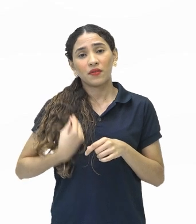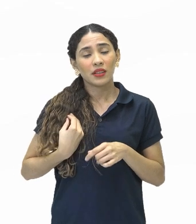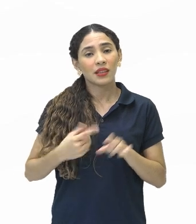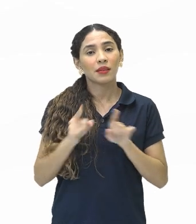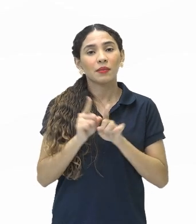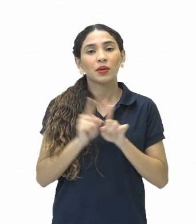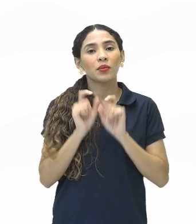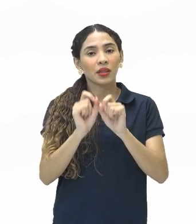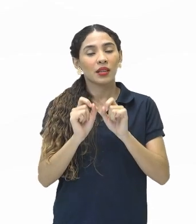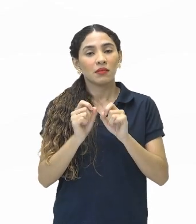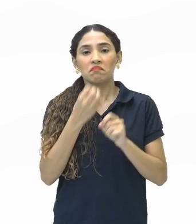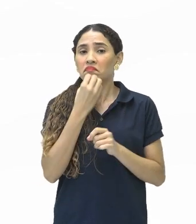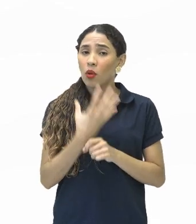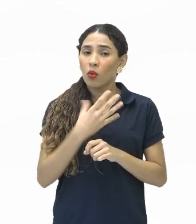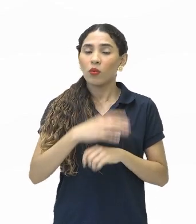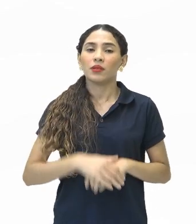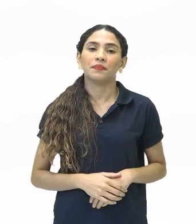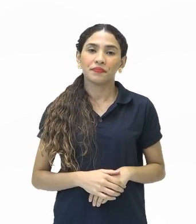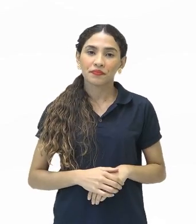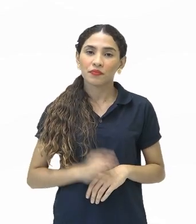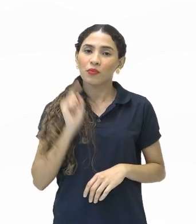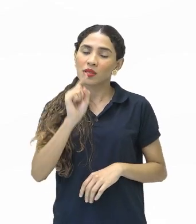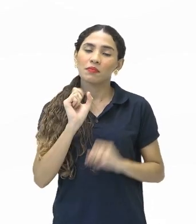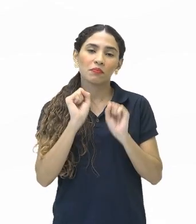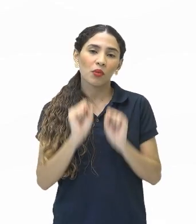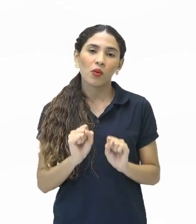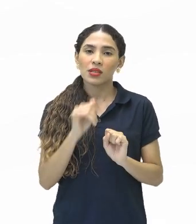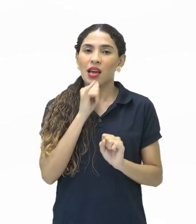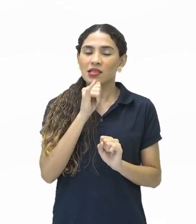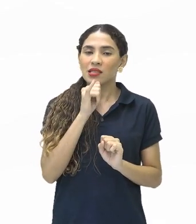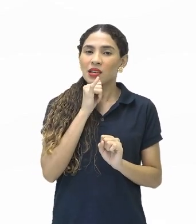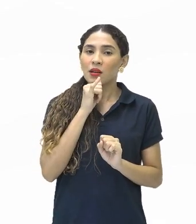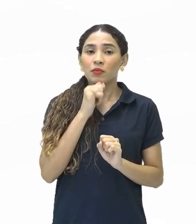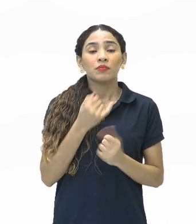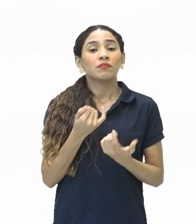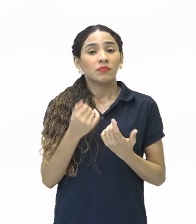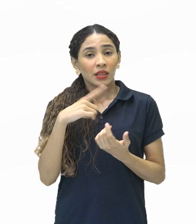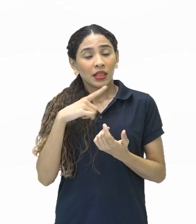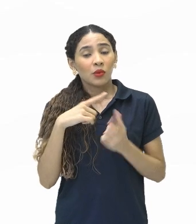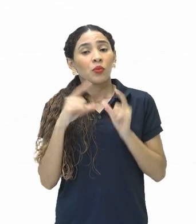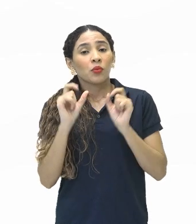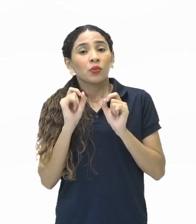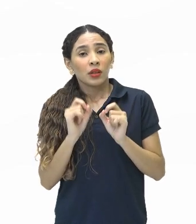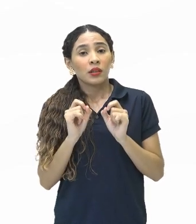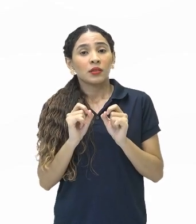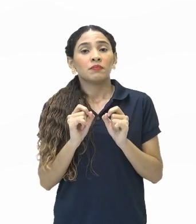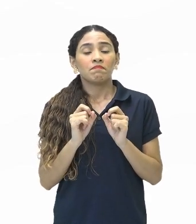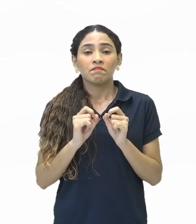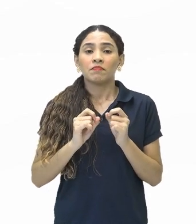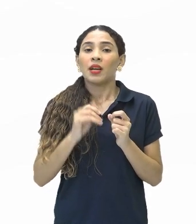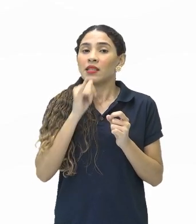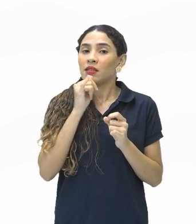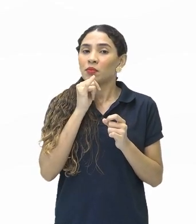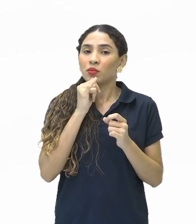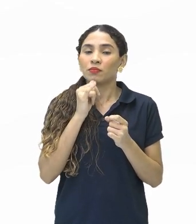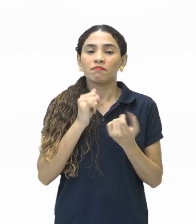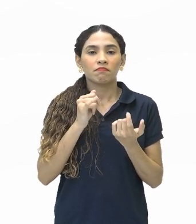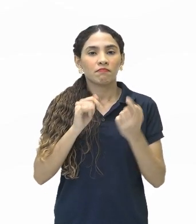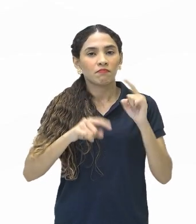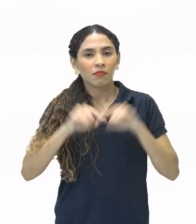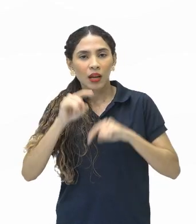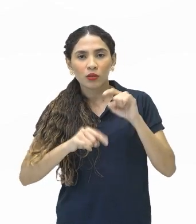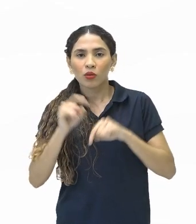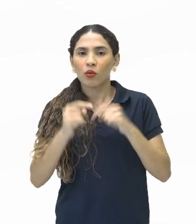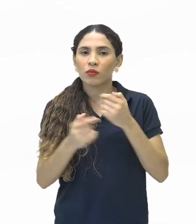né, satisfatória, uma vida onde você possa ter os seus recursos, né, para